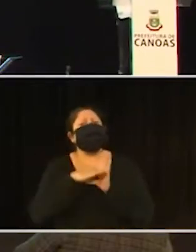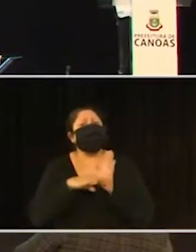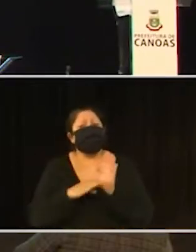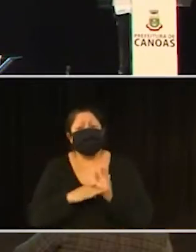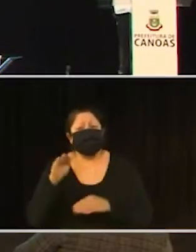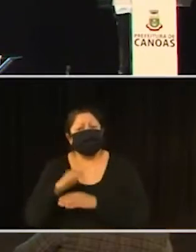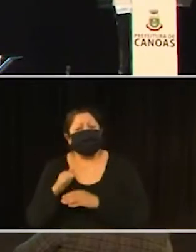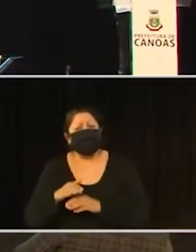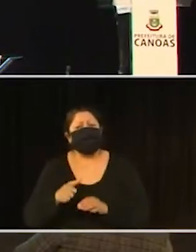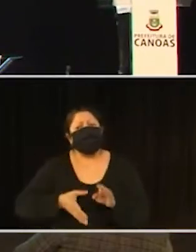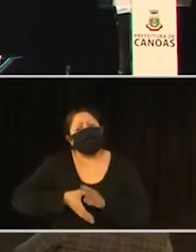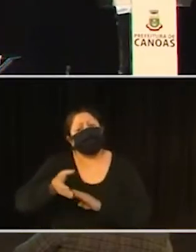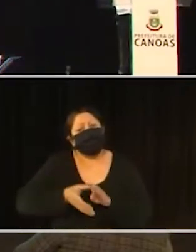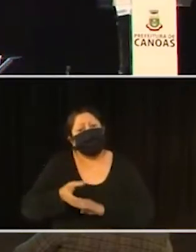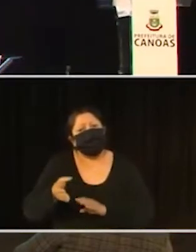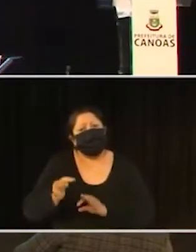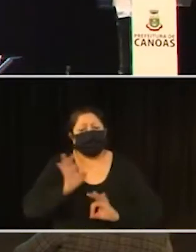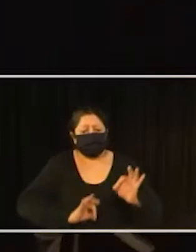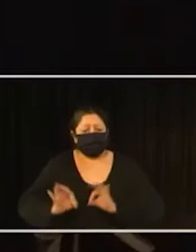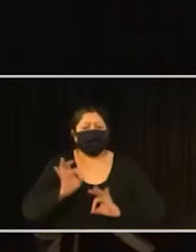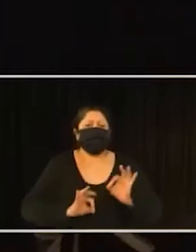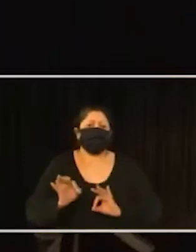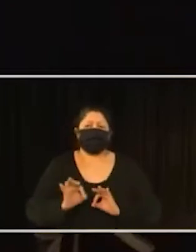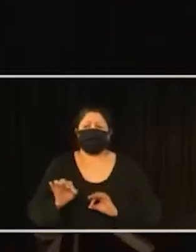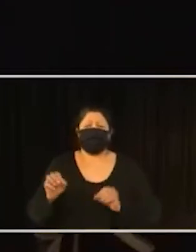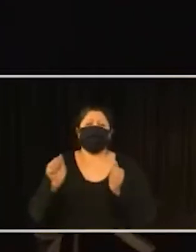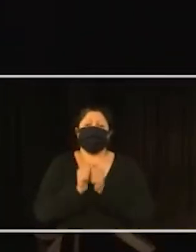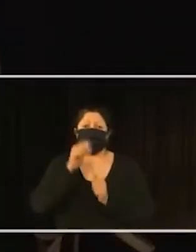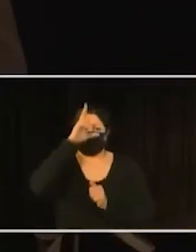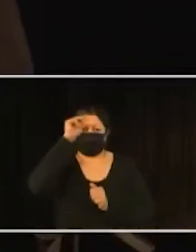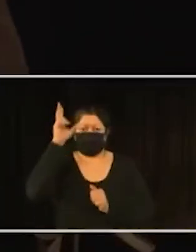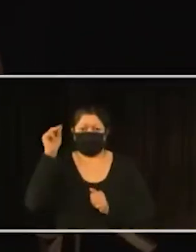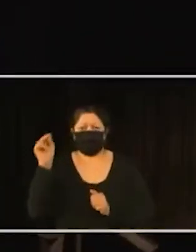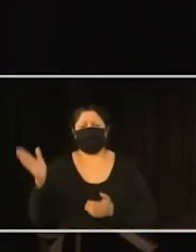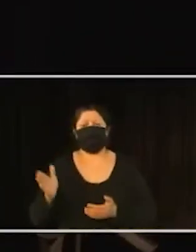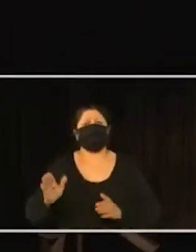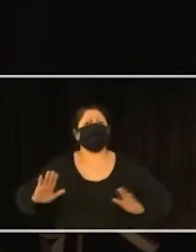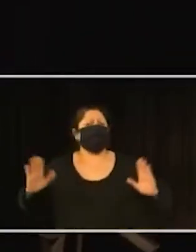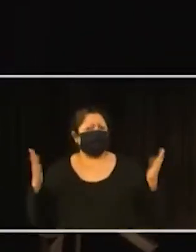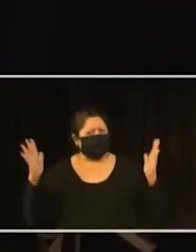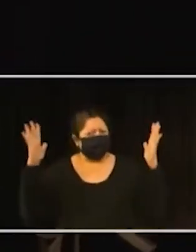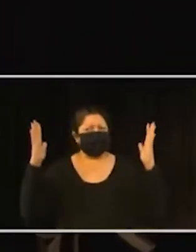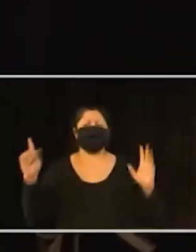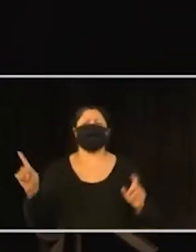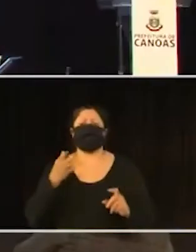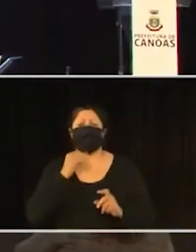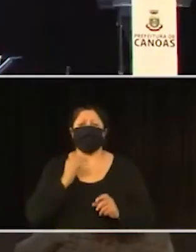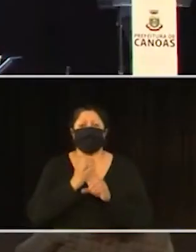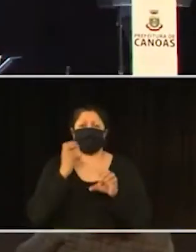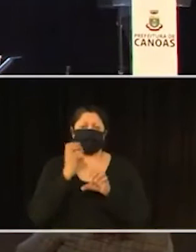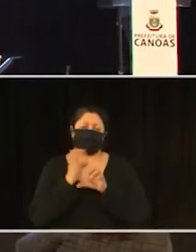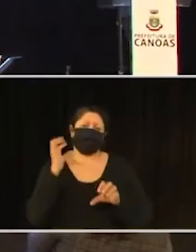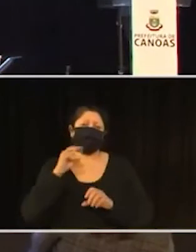de Projetos, lotado no gabinete do prefeito. Vamos receber, com forte aplauso, o engenheiro Maurício da Rocha.